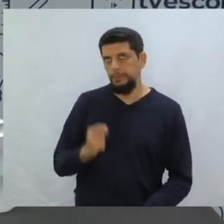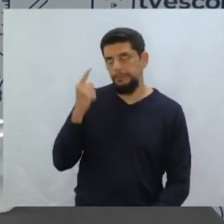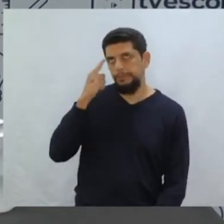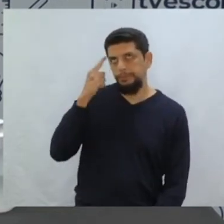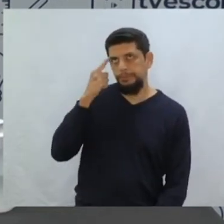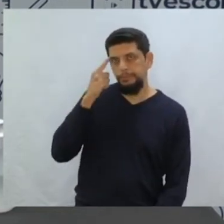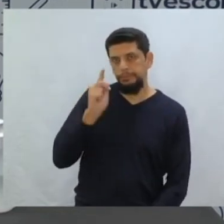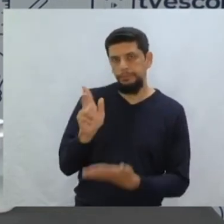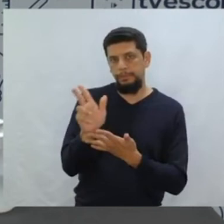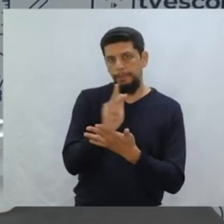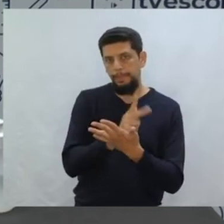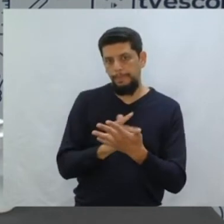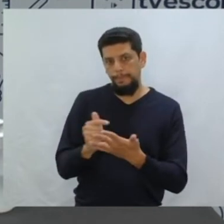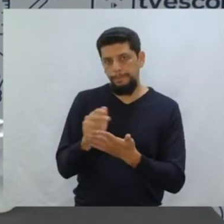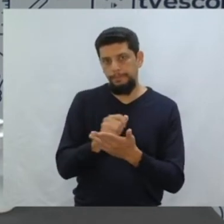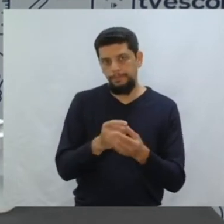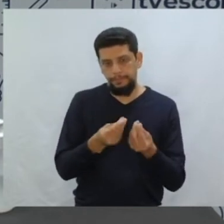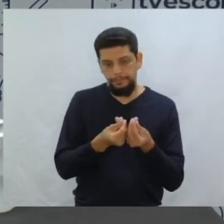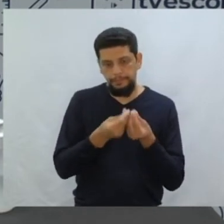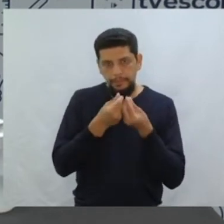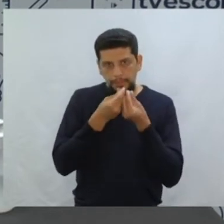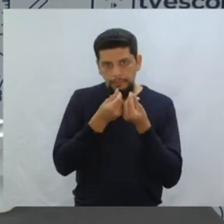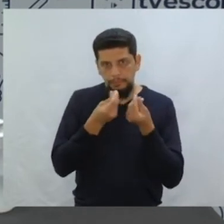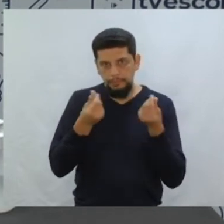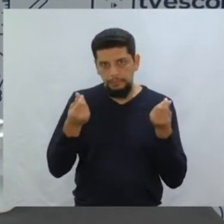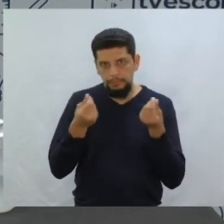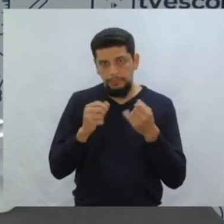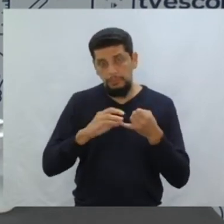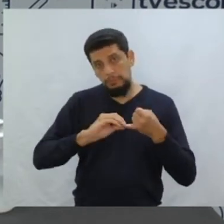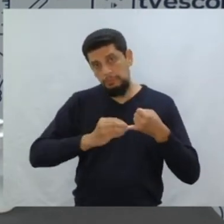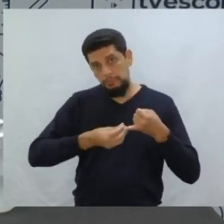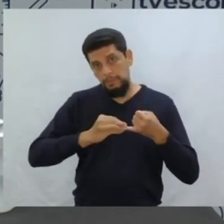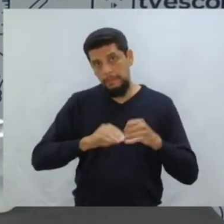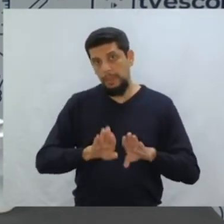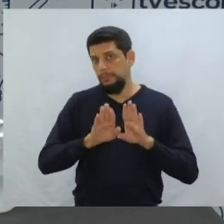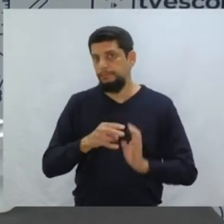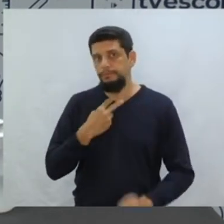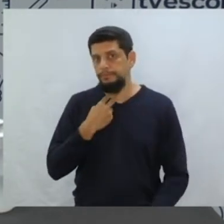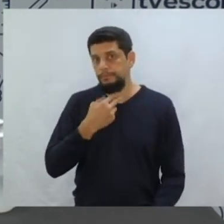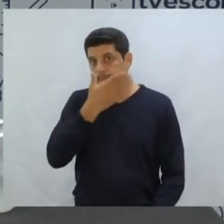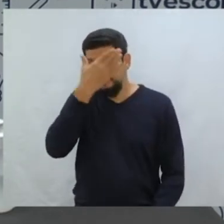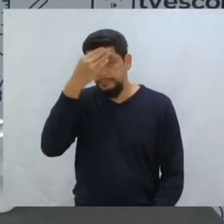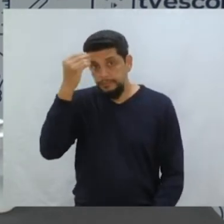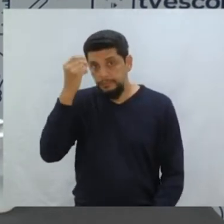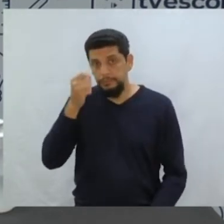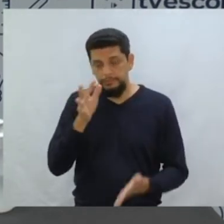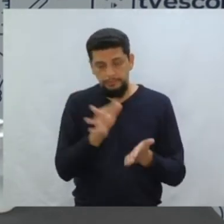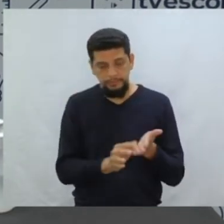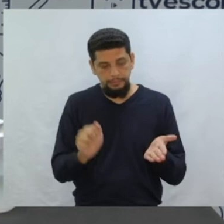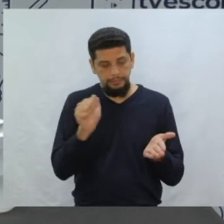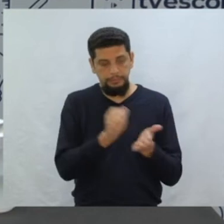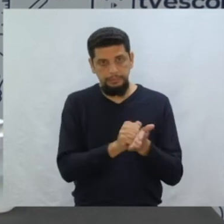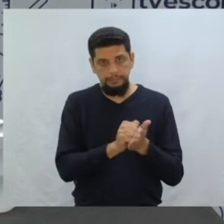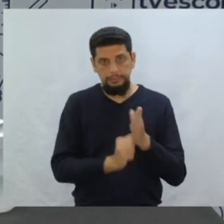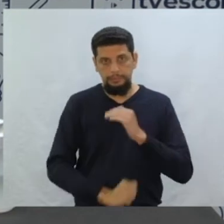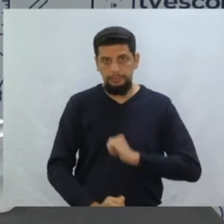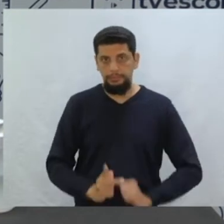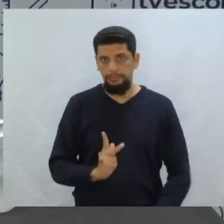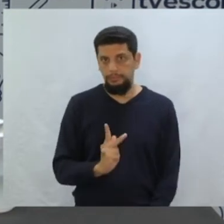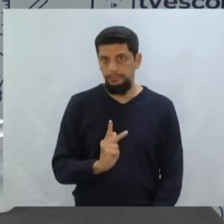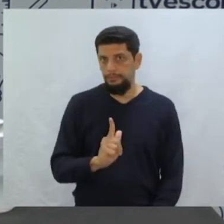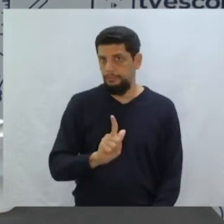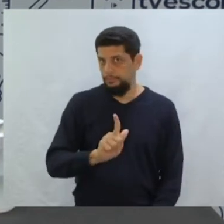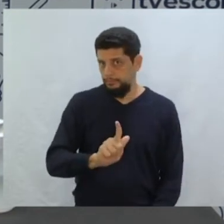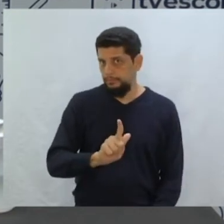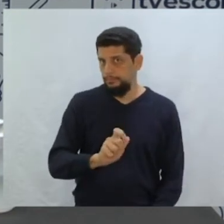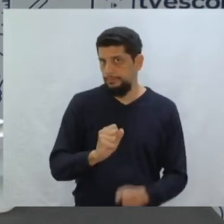e você pode imaginar lá para desenhar uma embalagem de sal ou uma embalagem de feijão, mas não esqueça de registrar